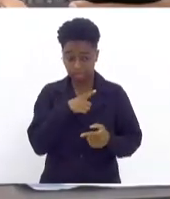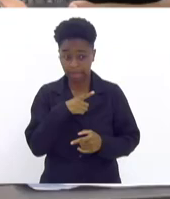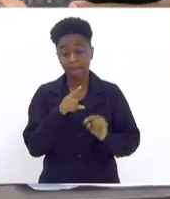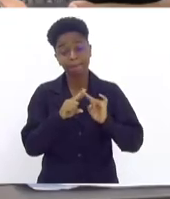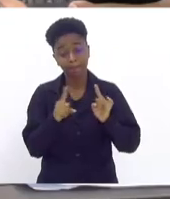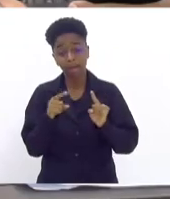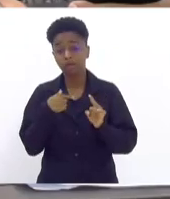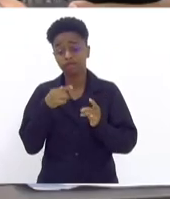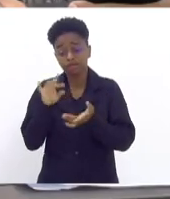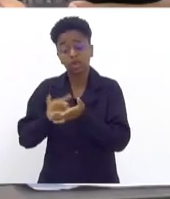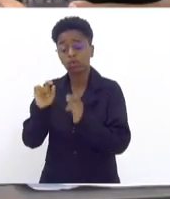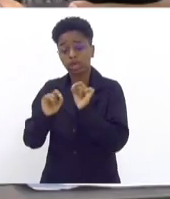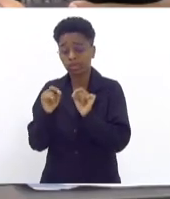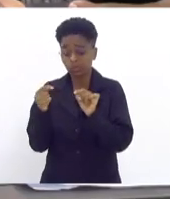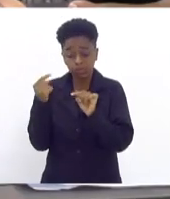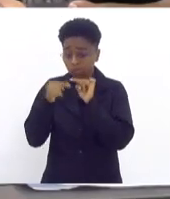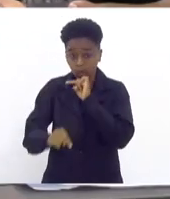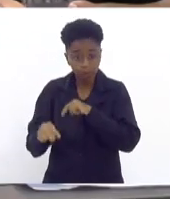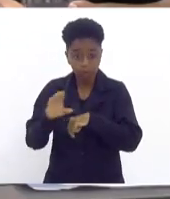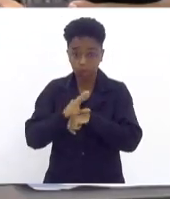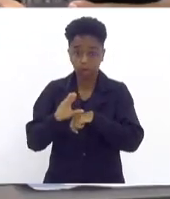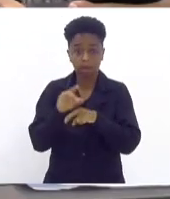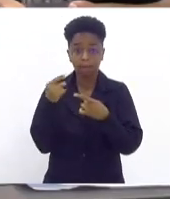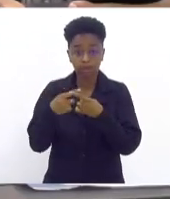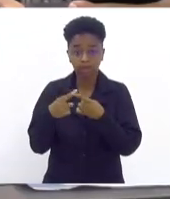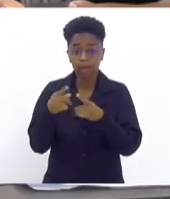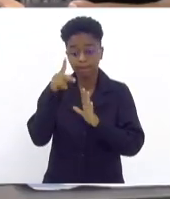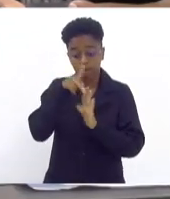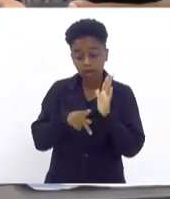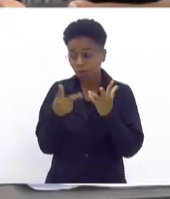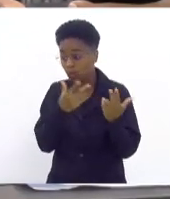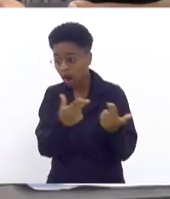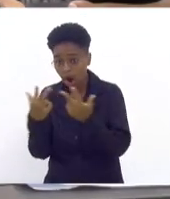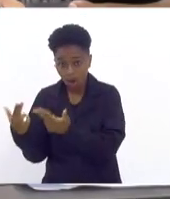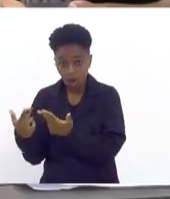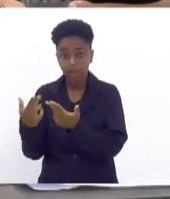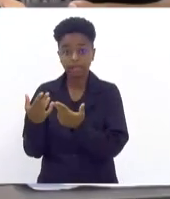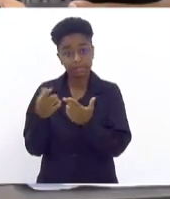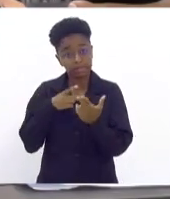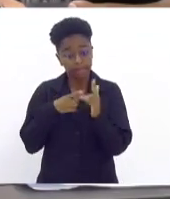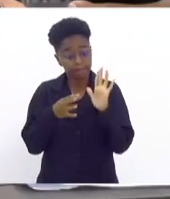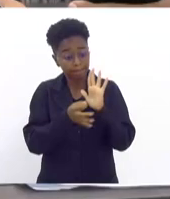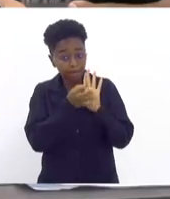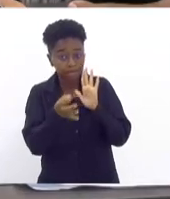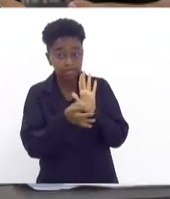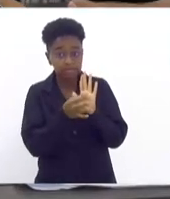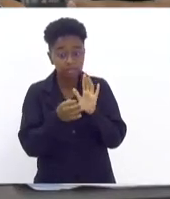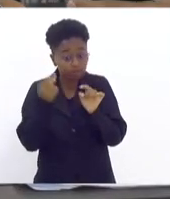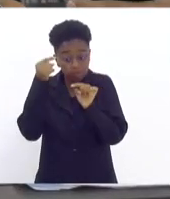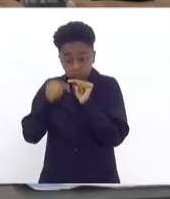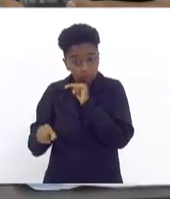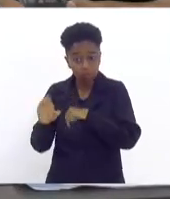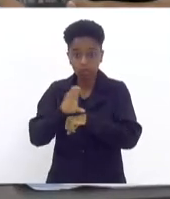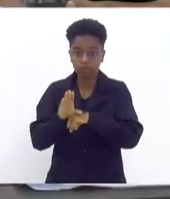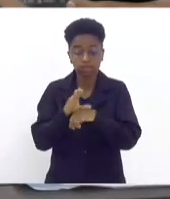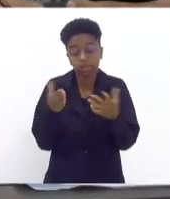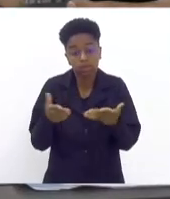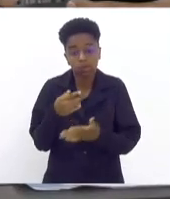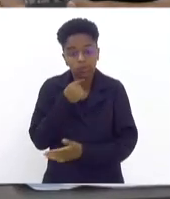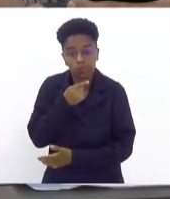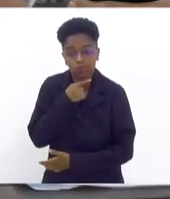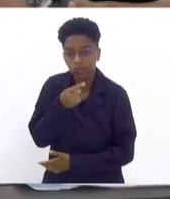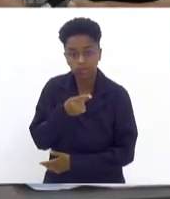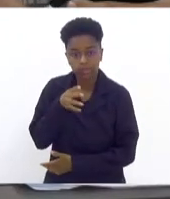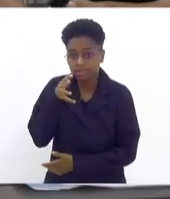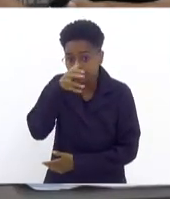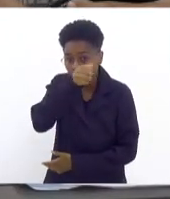pela inconstitucionalidade, porque projetos idênticos receberam parecer pela inconstitucionalidade, não há como salvar. Até porque essa